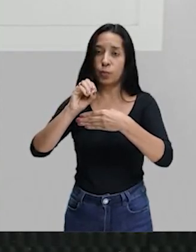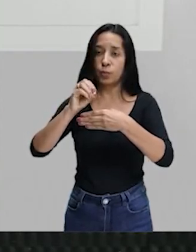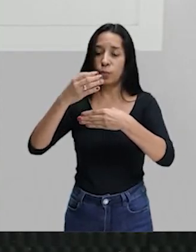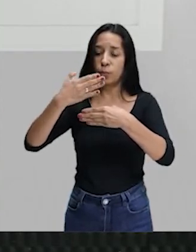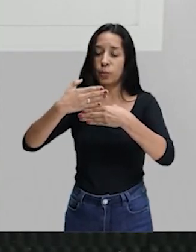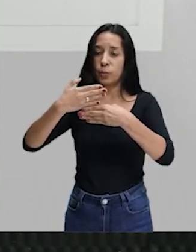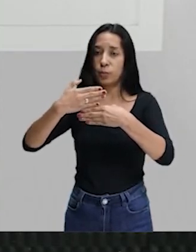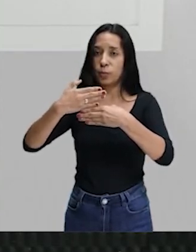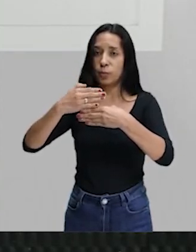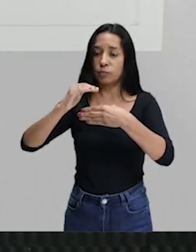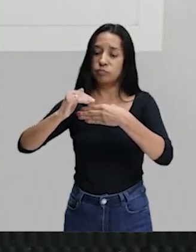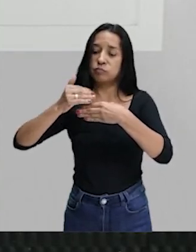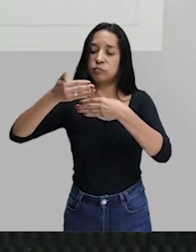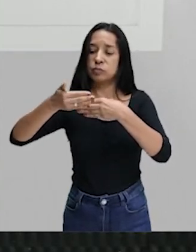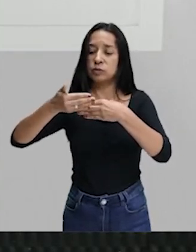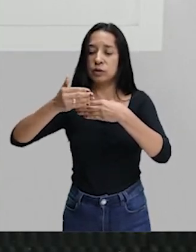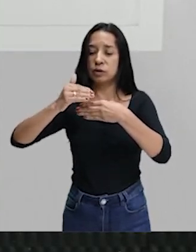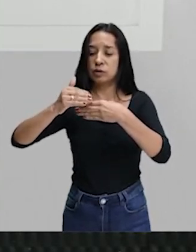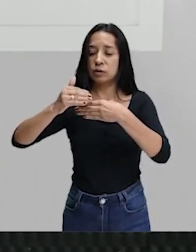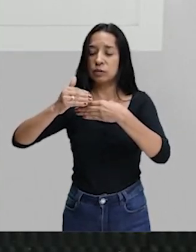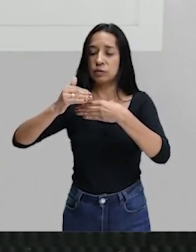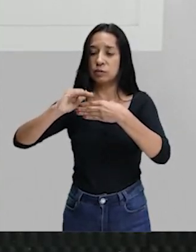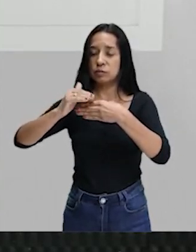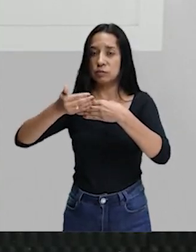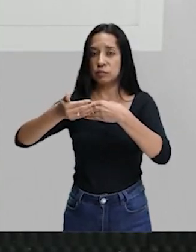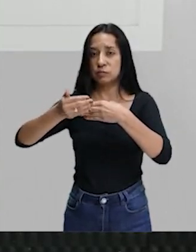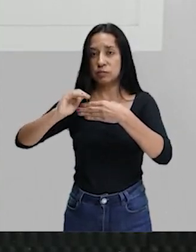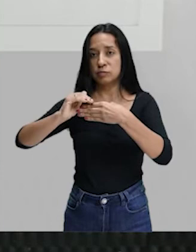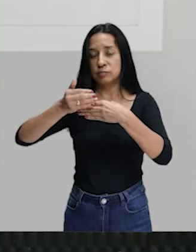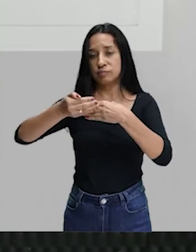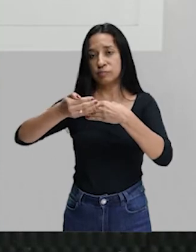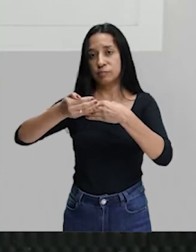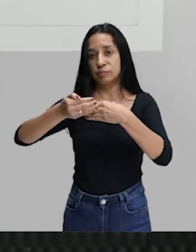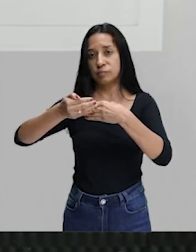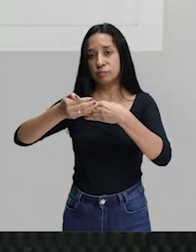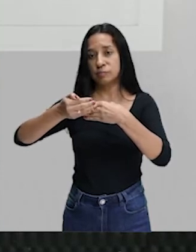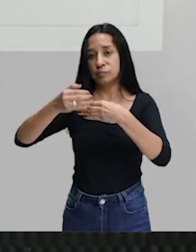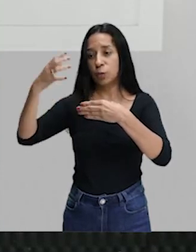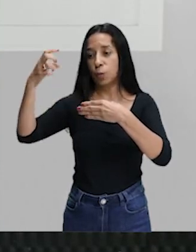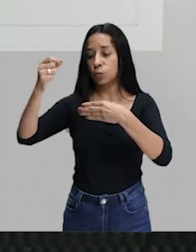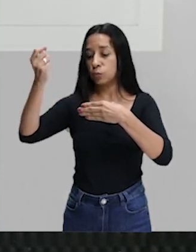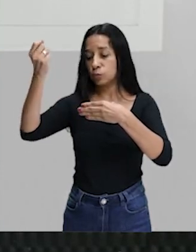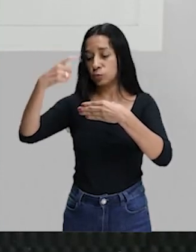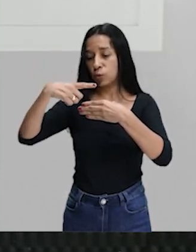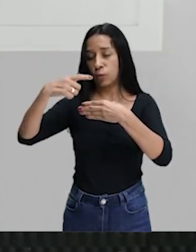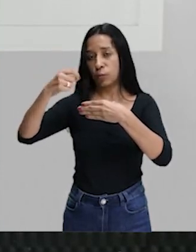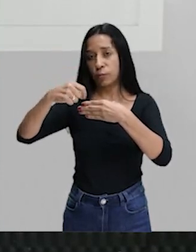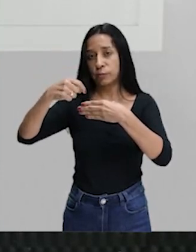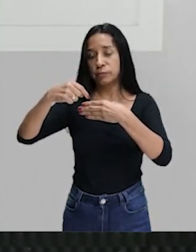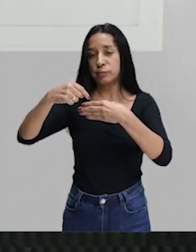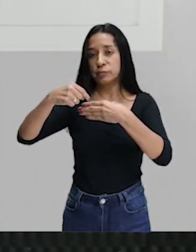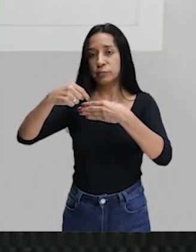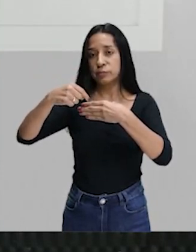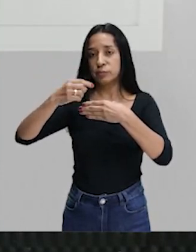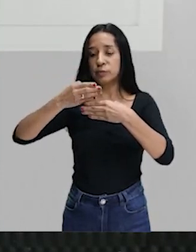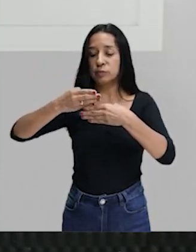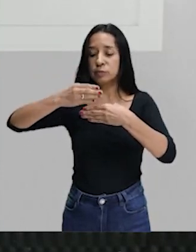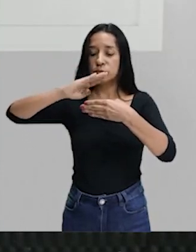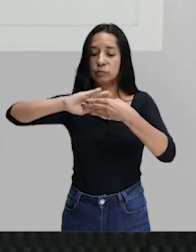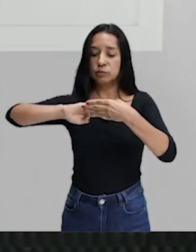na superfície externa do ambiente, e nós temos ali a incidência solar, e nós temos o tijolo que